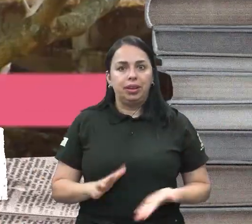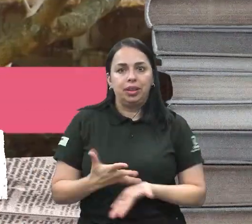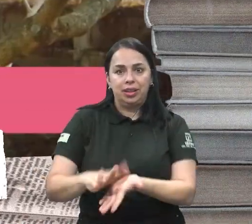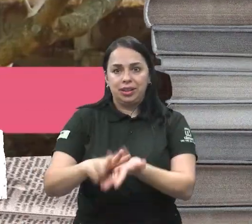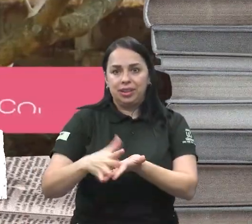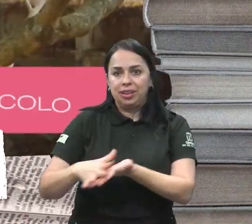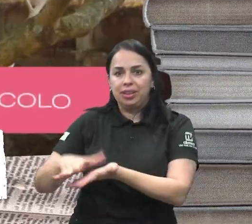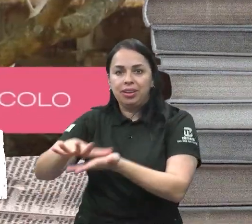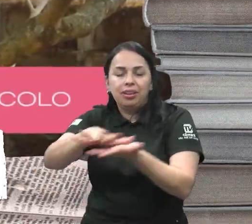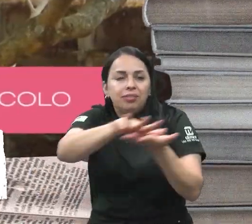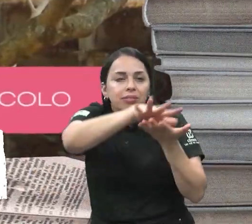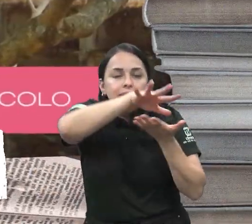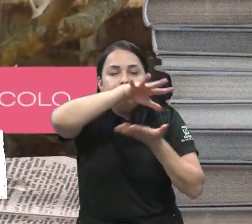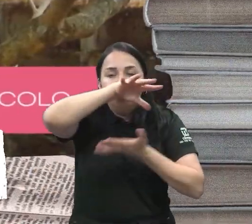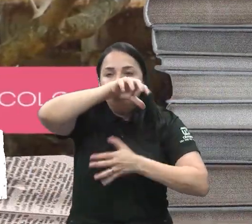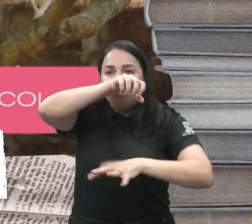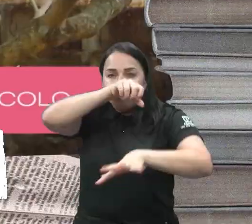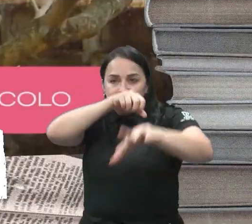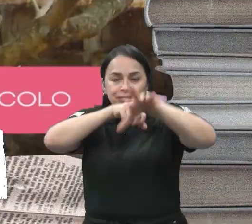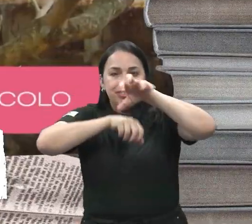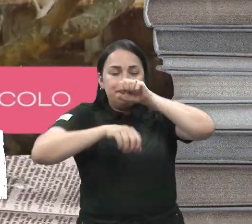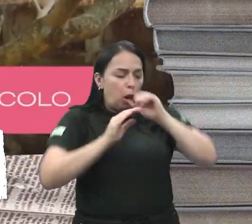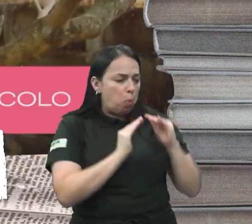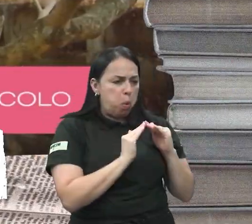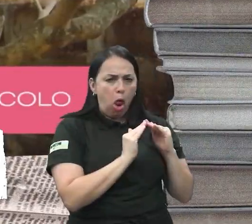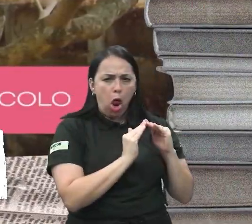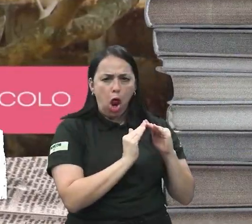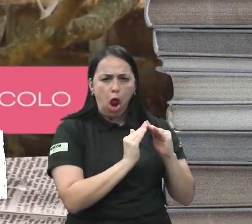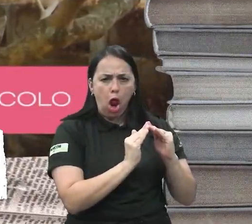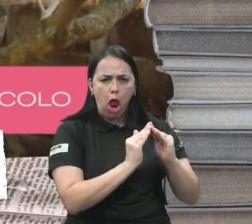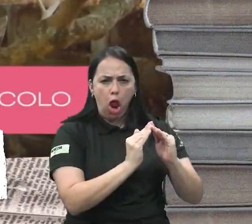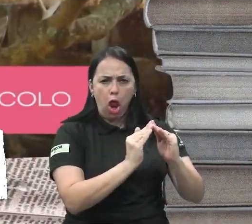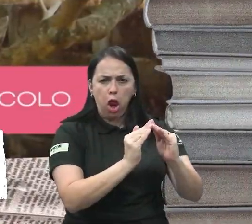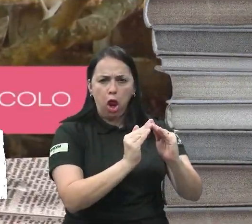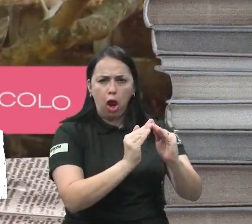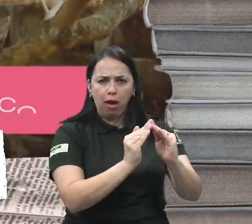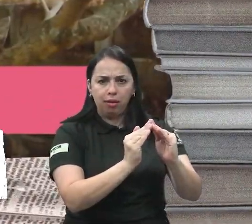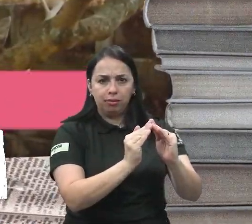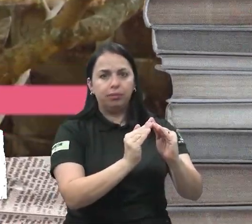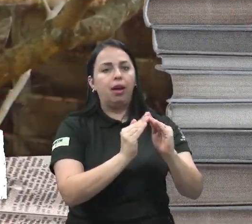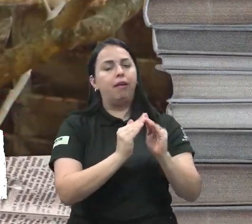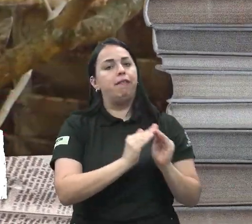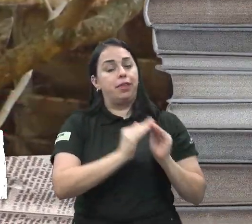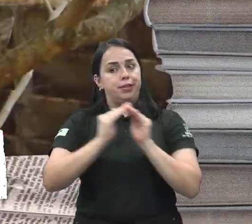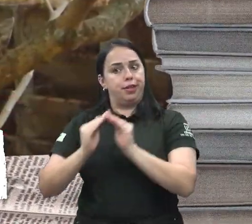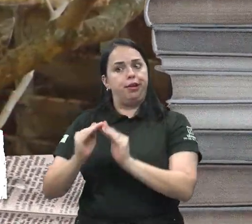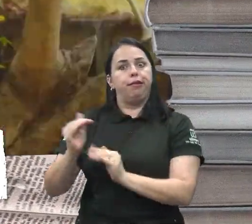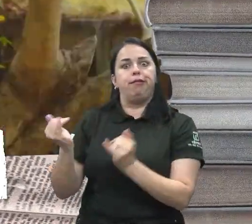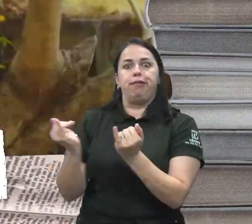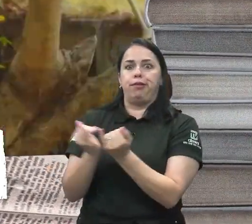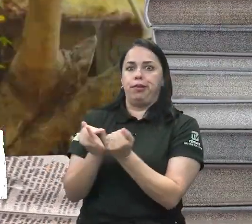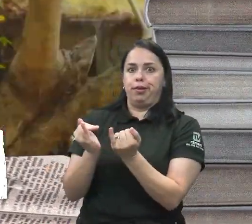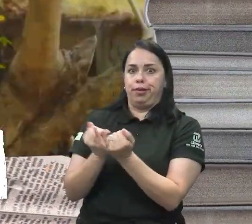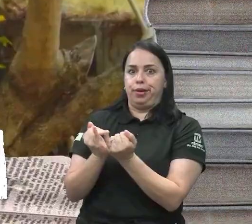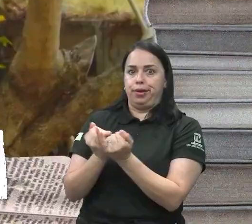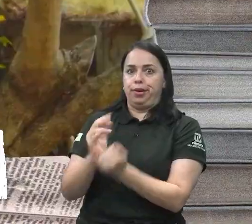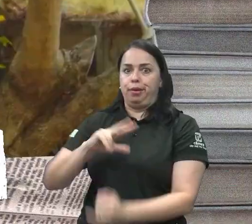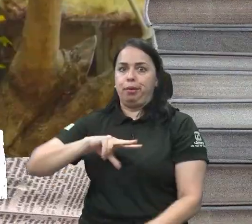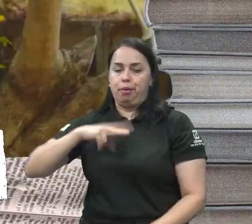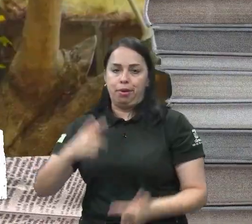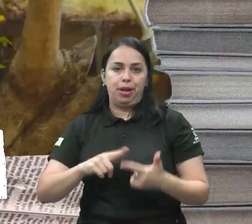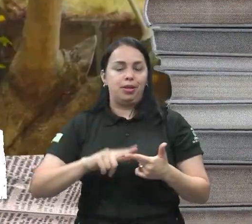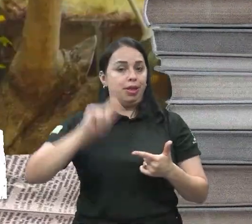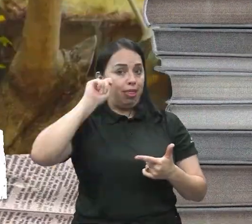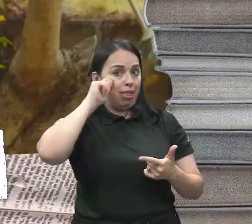samba, cheiro de vatapá, casas coladas umas nas outras, vizinho fofoqueiro, portugueses,